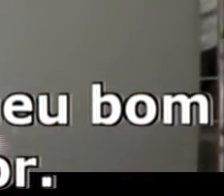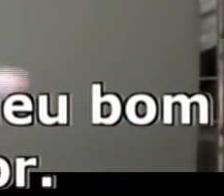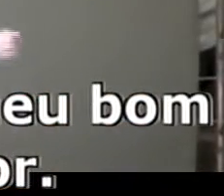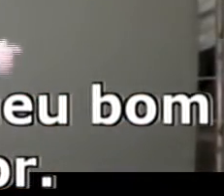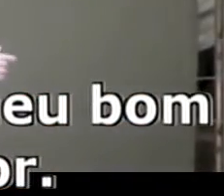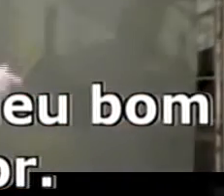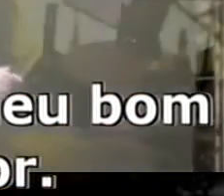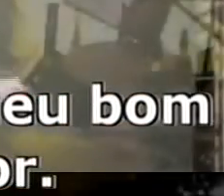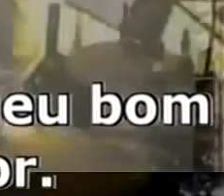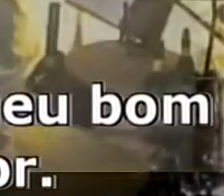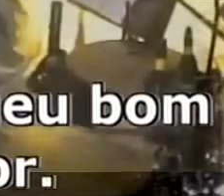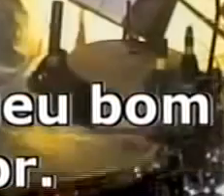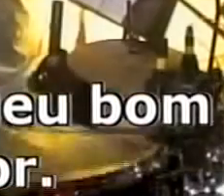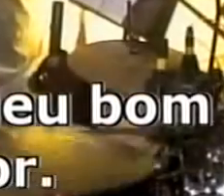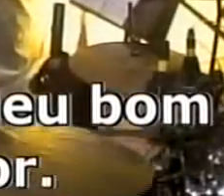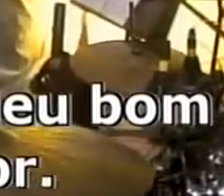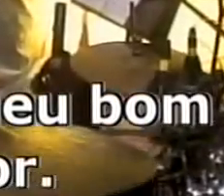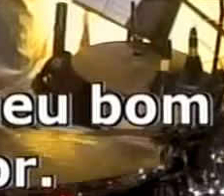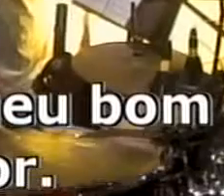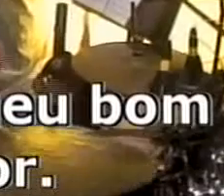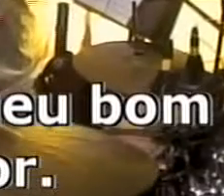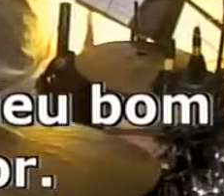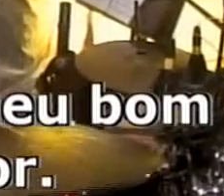poder de Jesus,